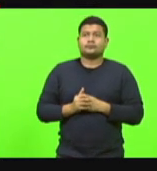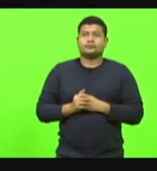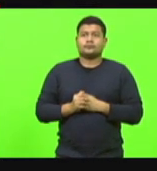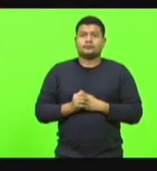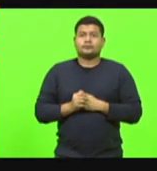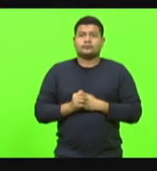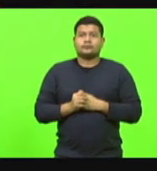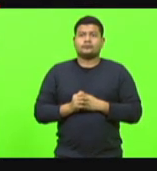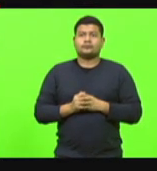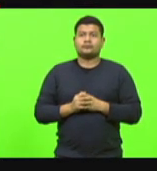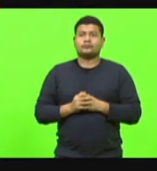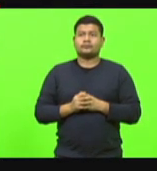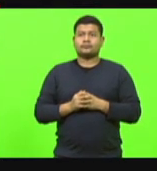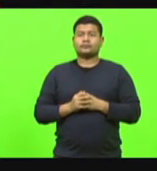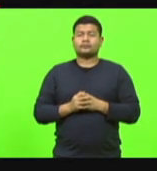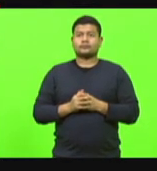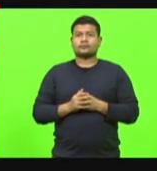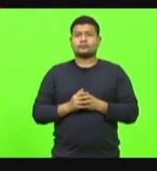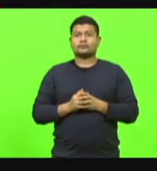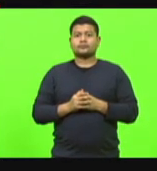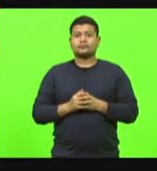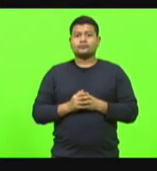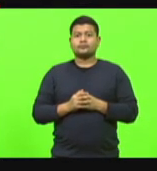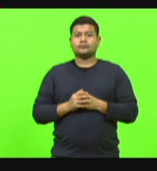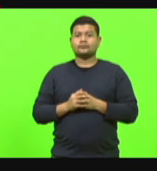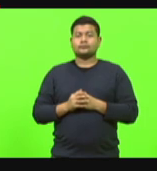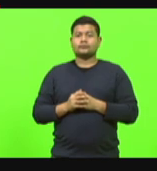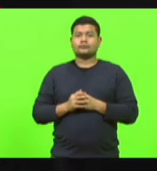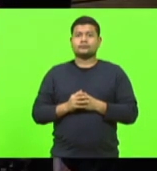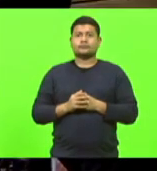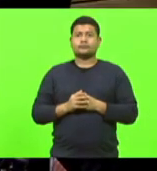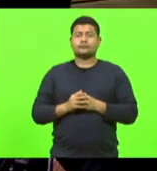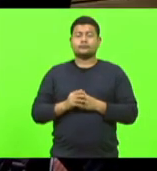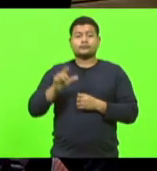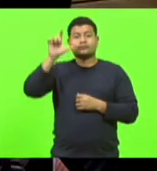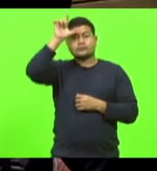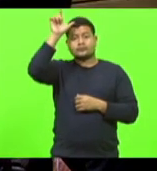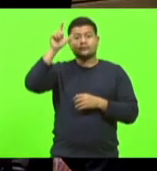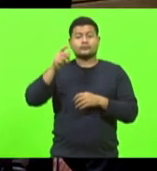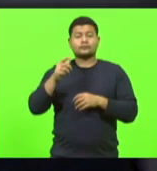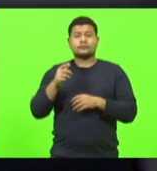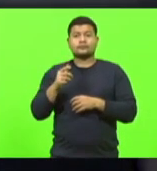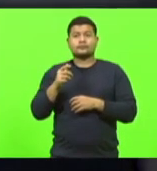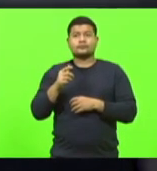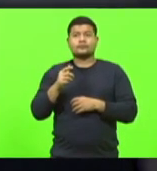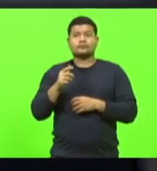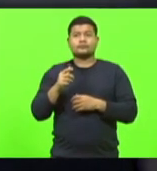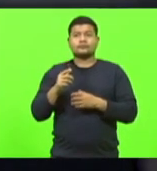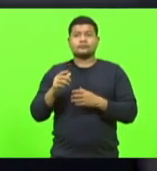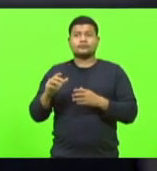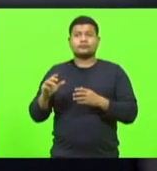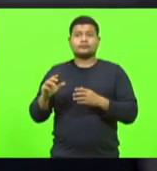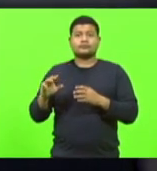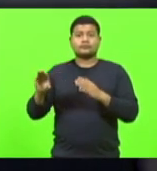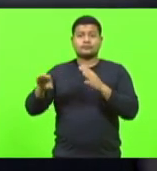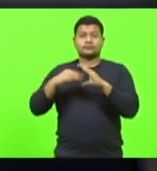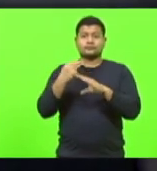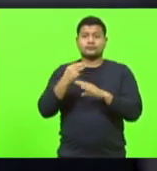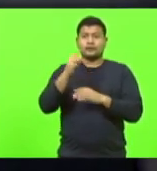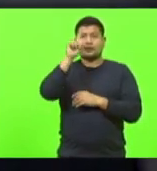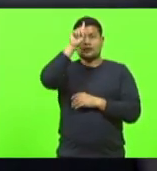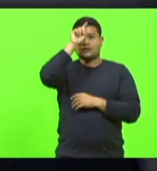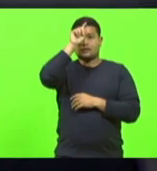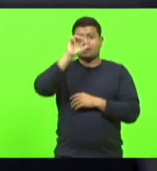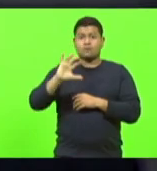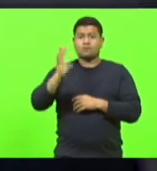e eu recebi aqui seu presente uma mensagem de passar jeito Lima que ele se encontra hospitalizado nesse momento no hospital em Joinville deve